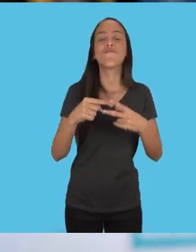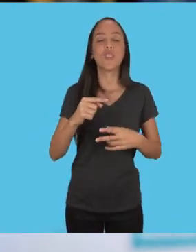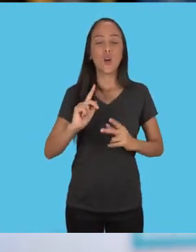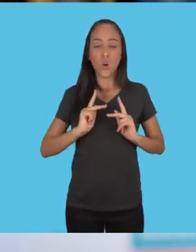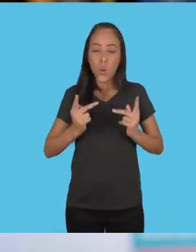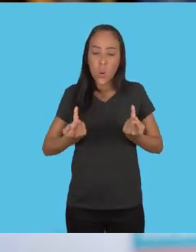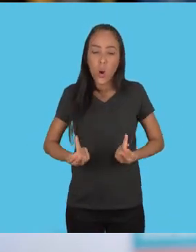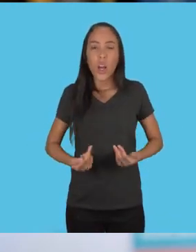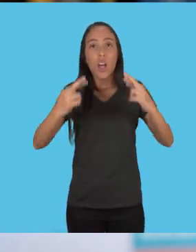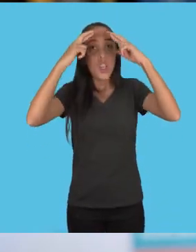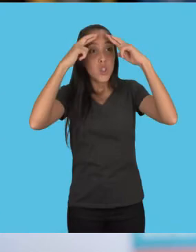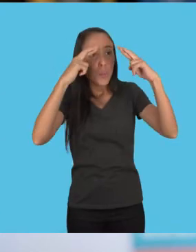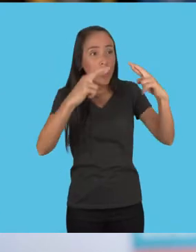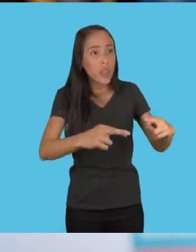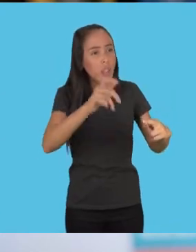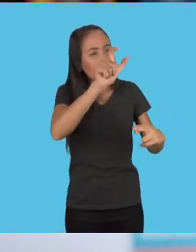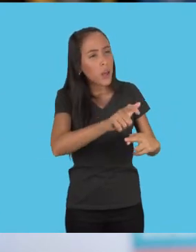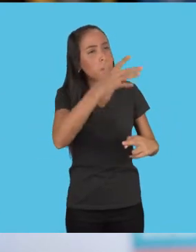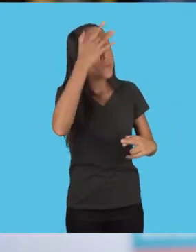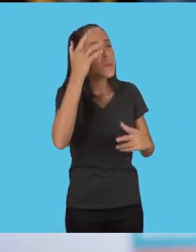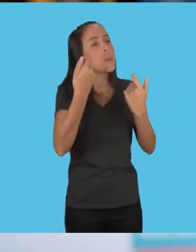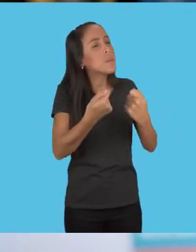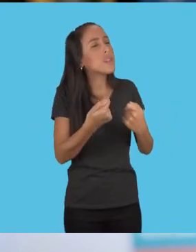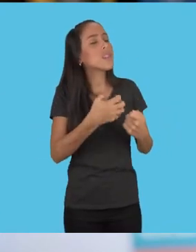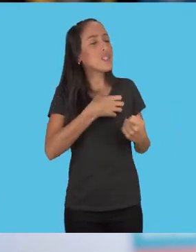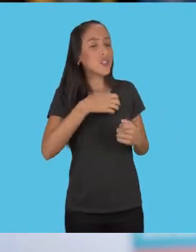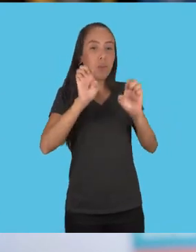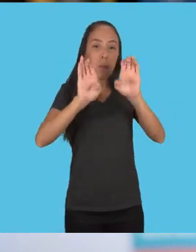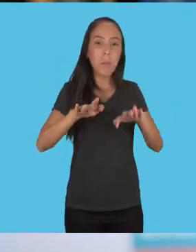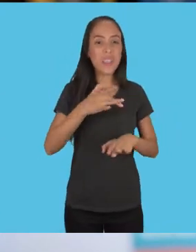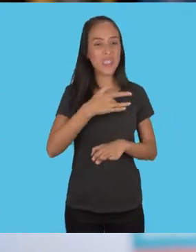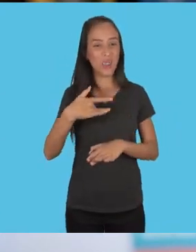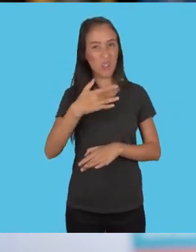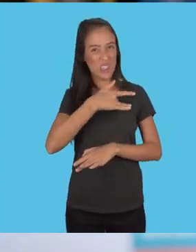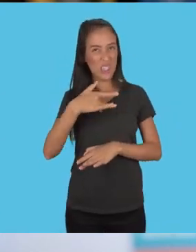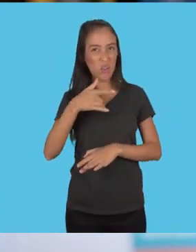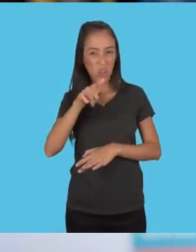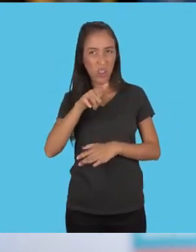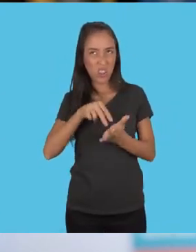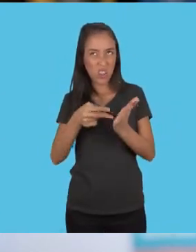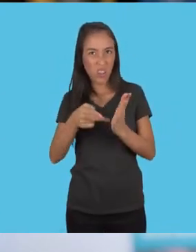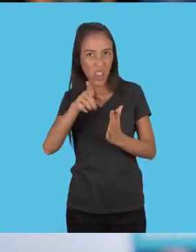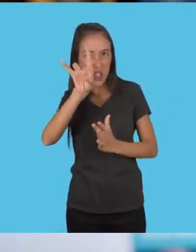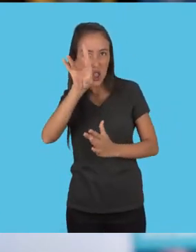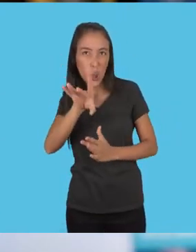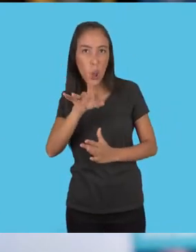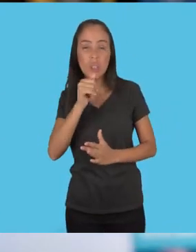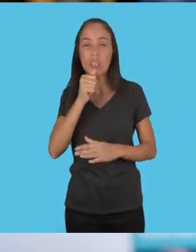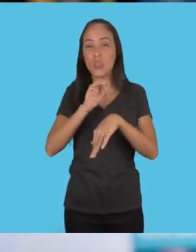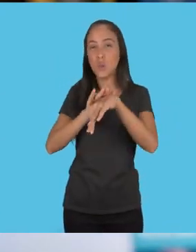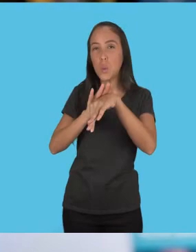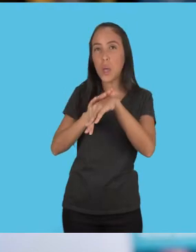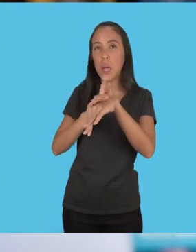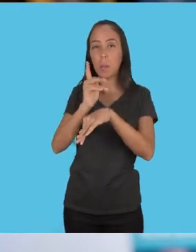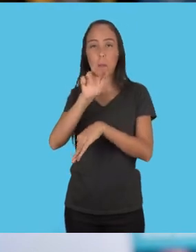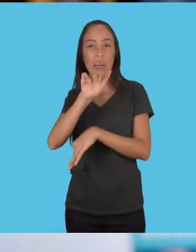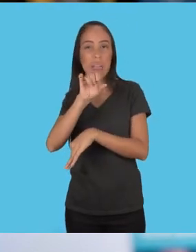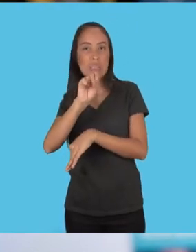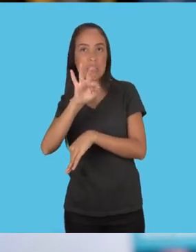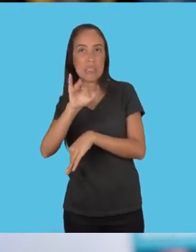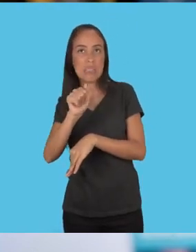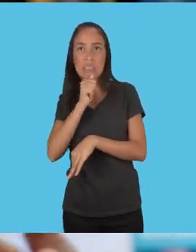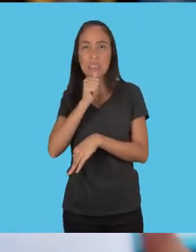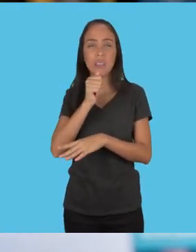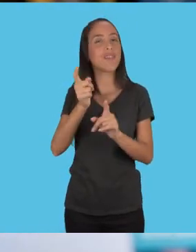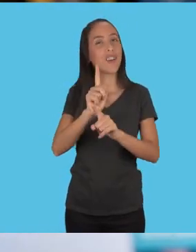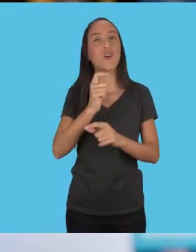e querer que o homem esteja bem, com saúde. E saúde não é só a saúde isento de micro-organismo, de parasita. Não,